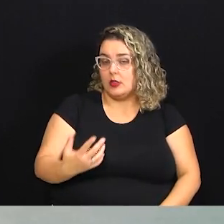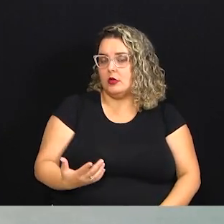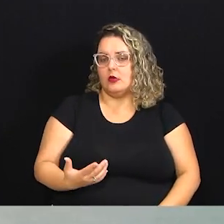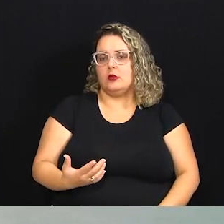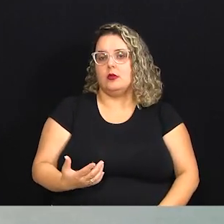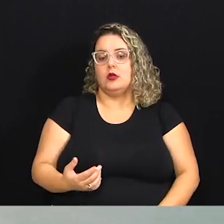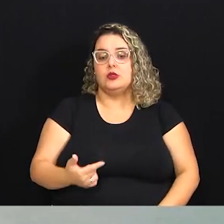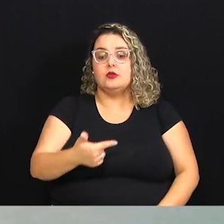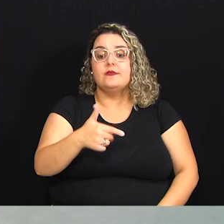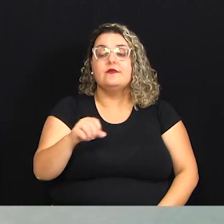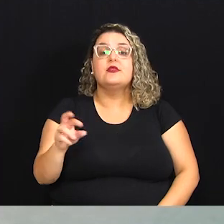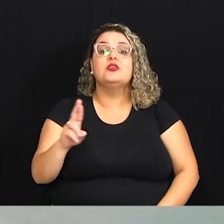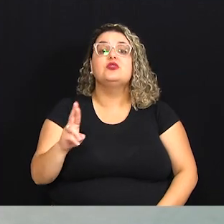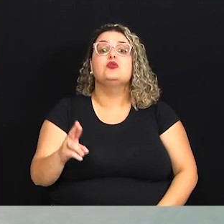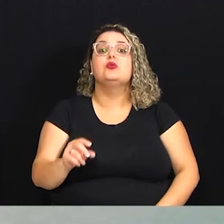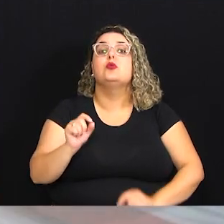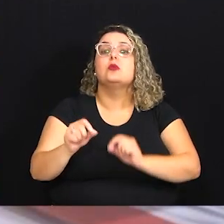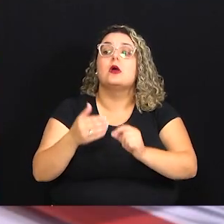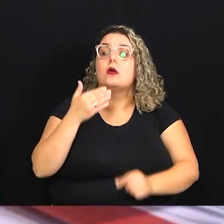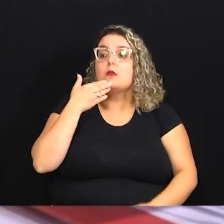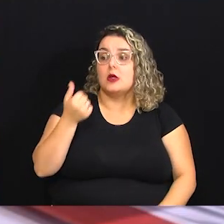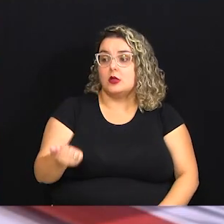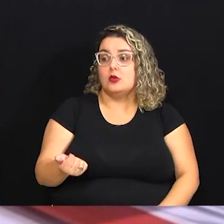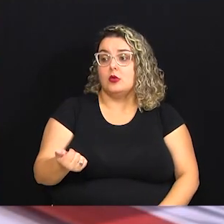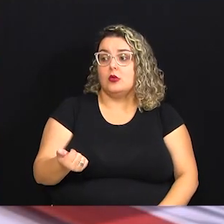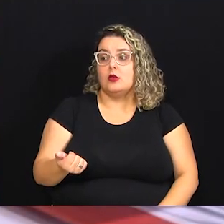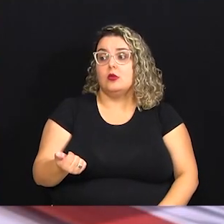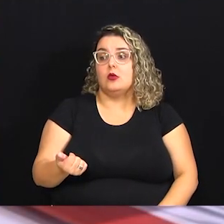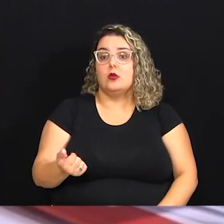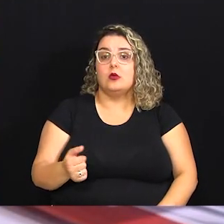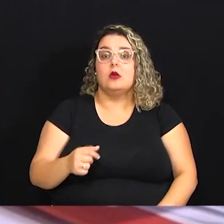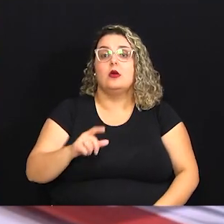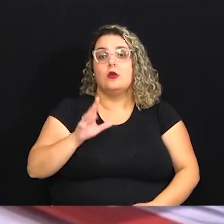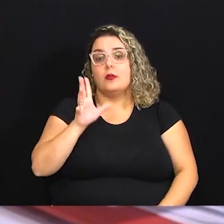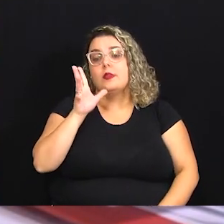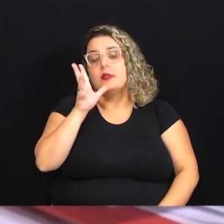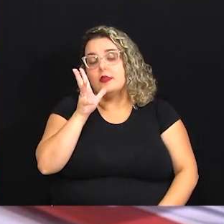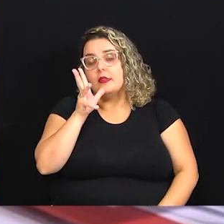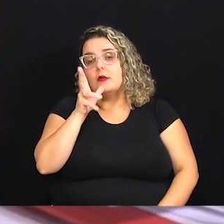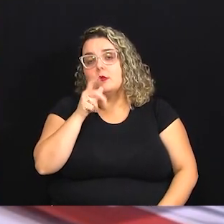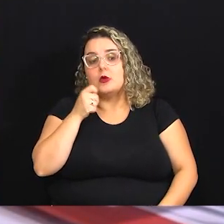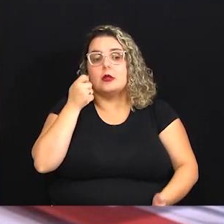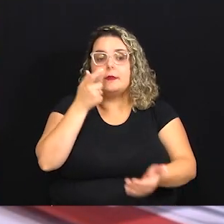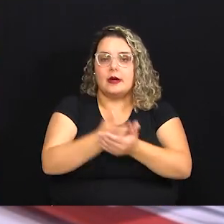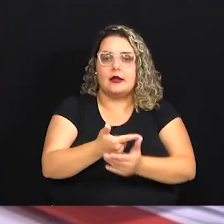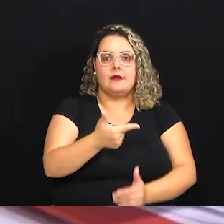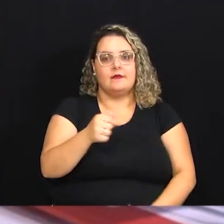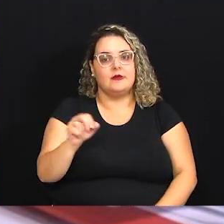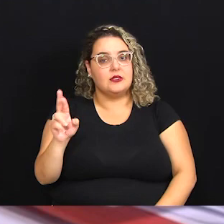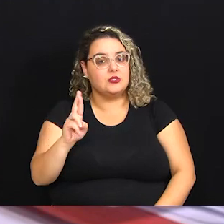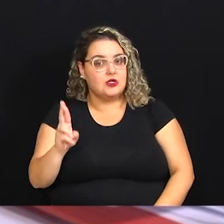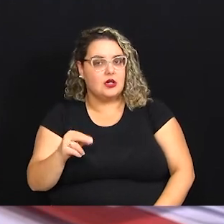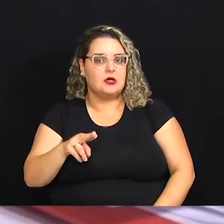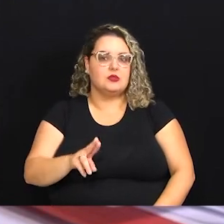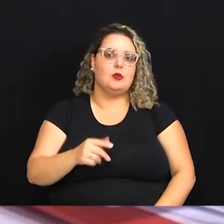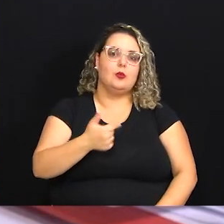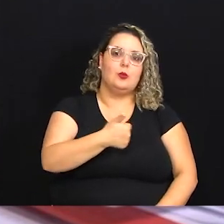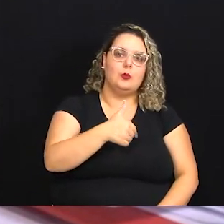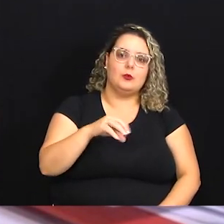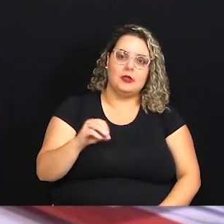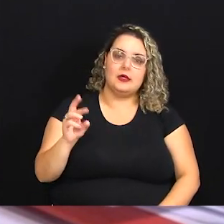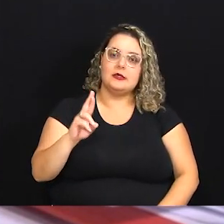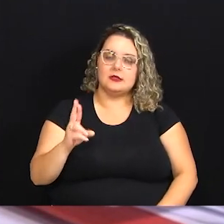de R$20. O que é melhor? É melhor eu ficar postergando R$20 ou